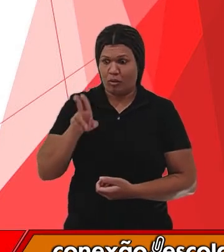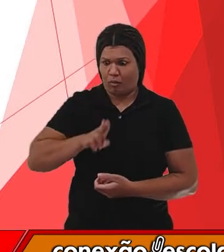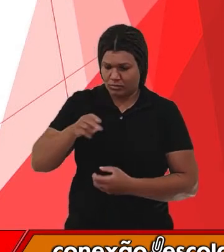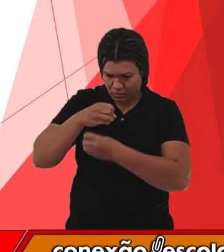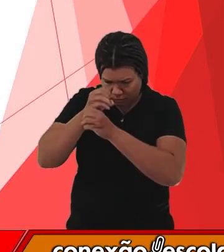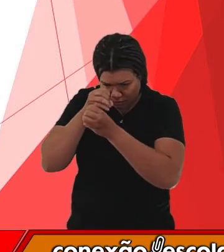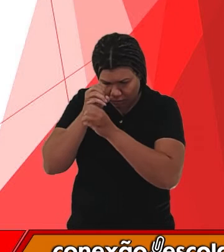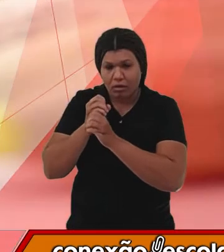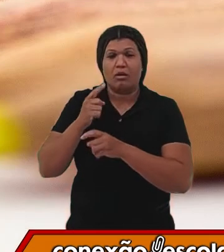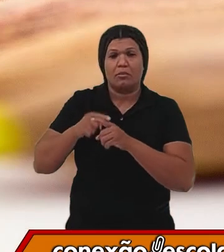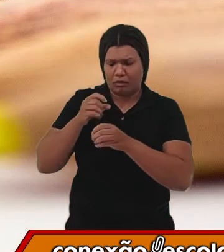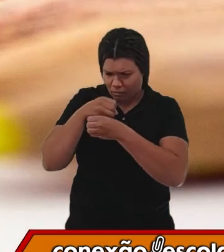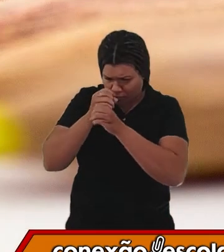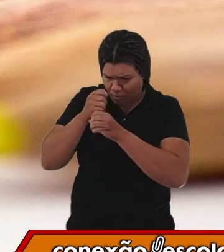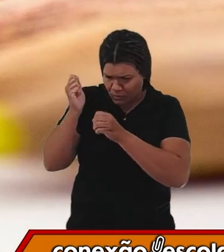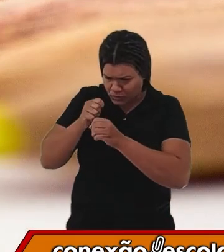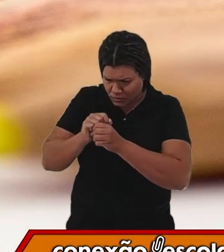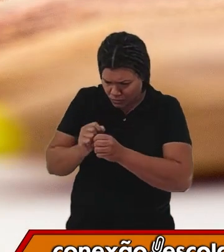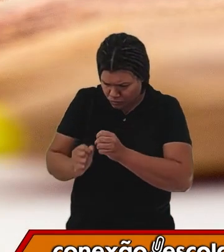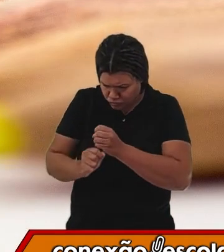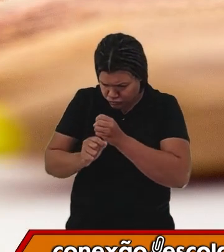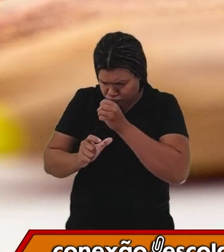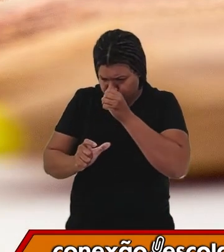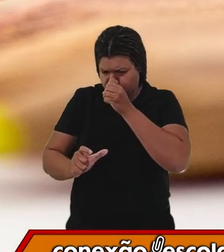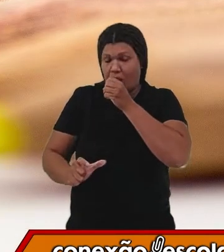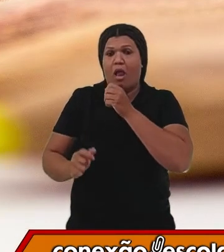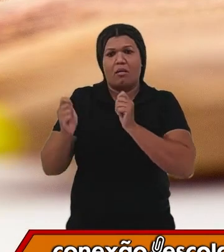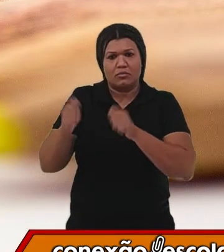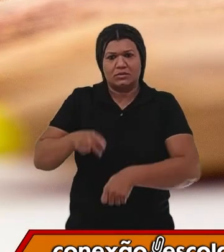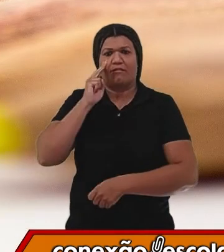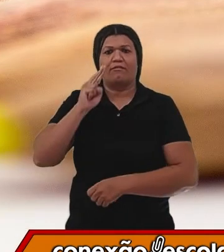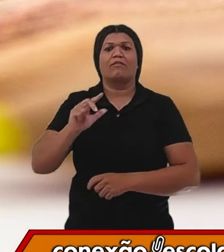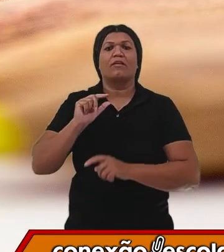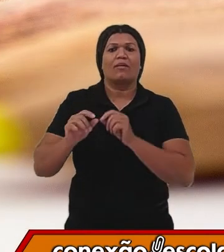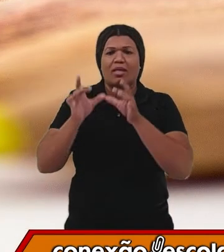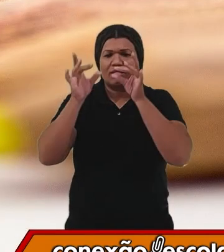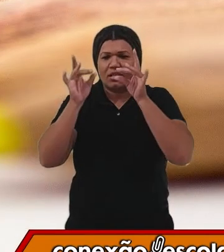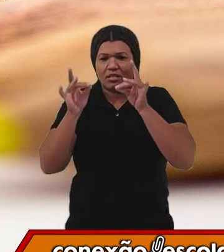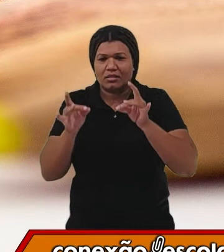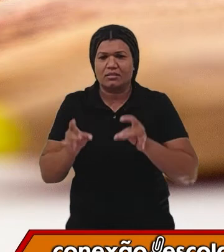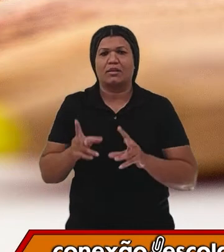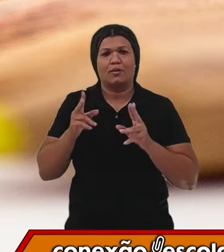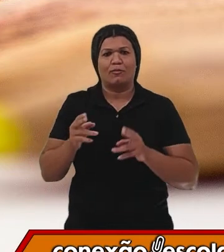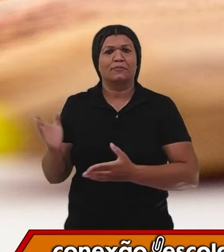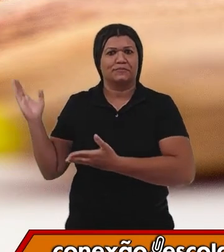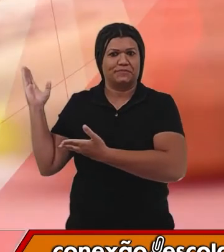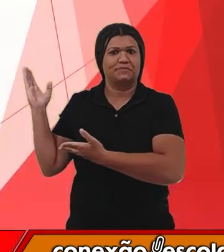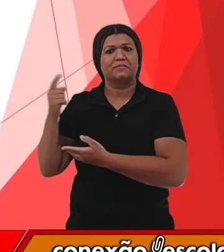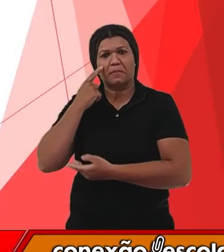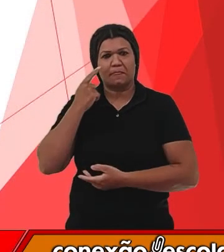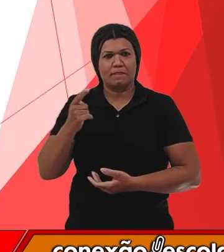porque tem uma lente de aumento que você consegue ver detalhes como esse daí. Olha essa